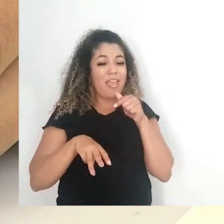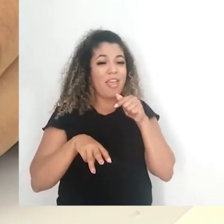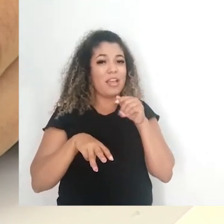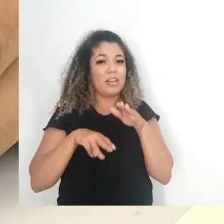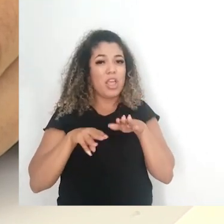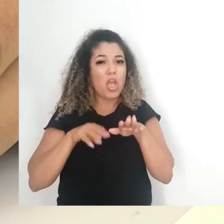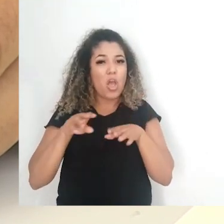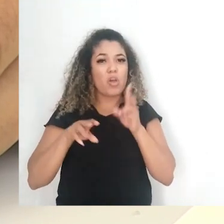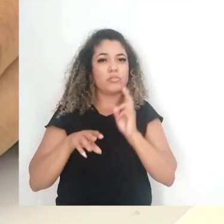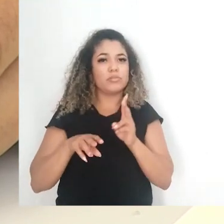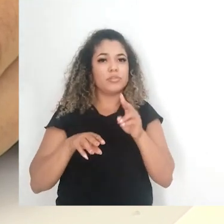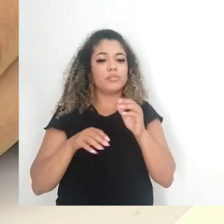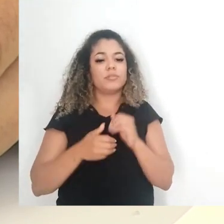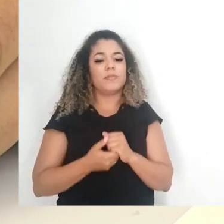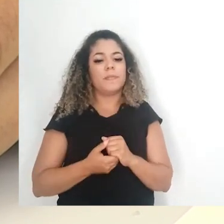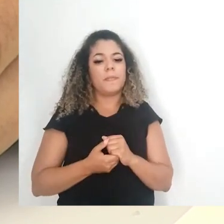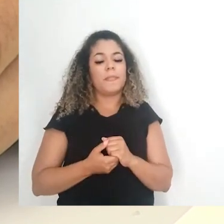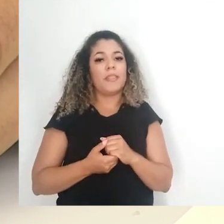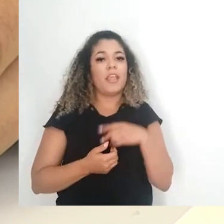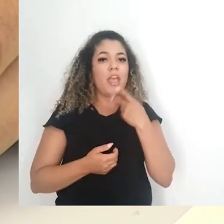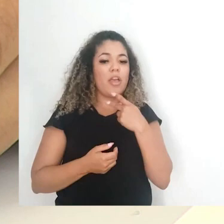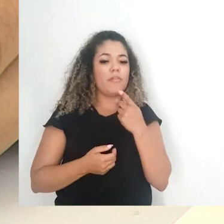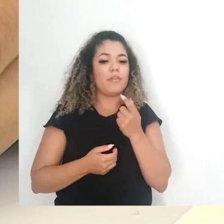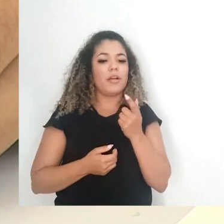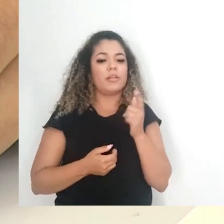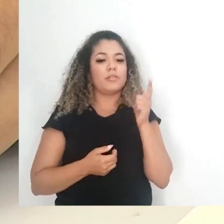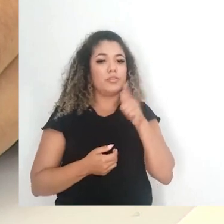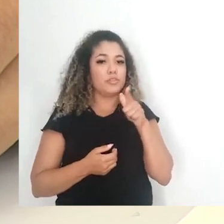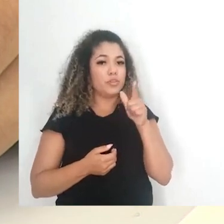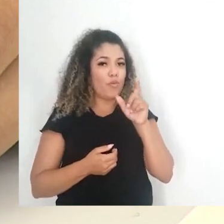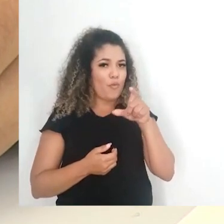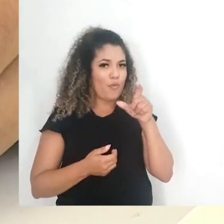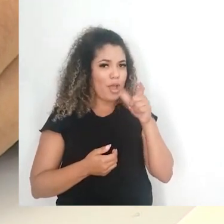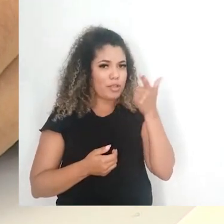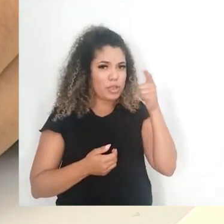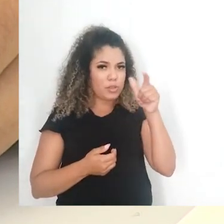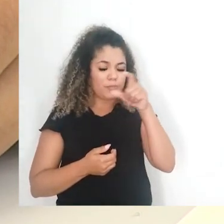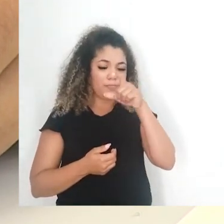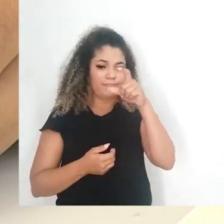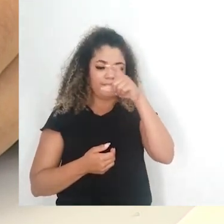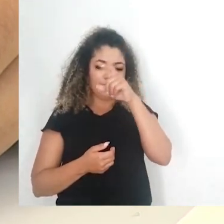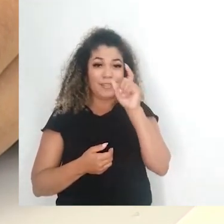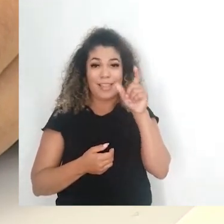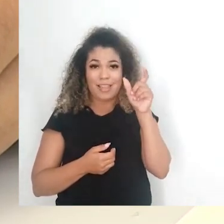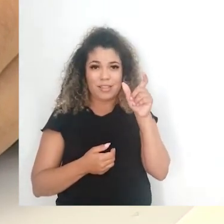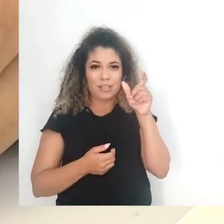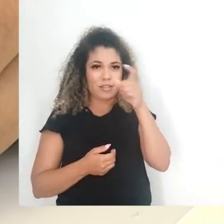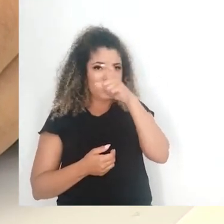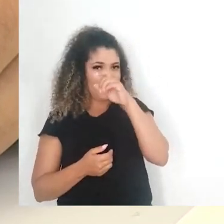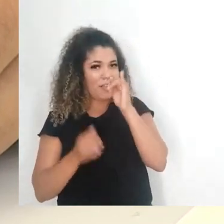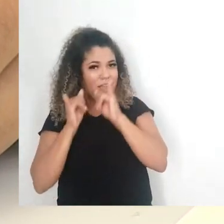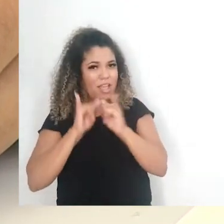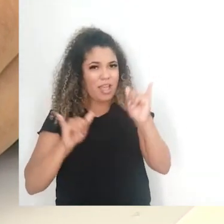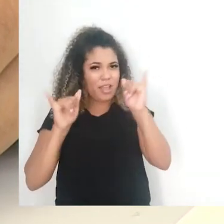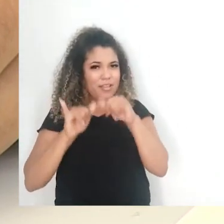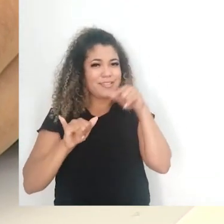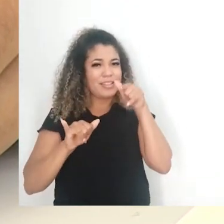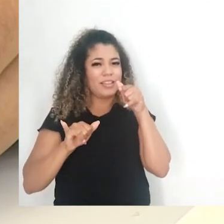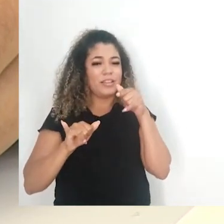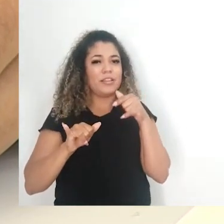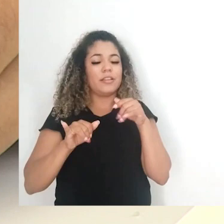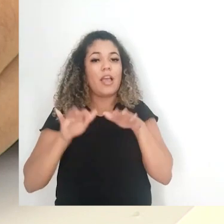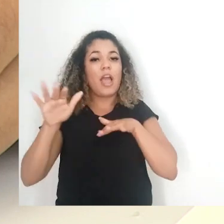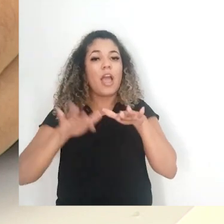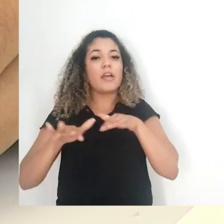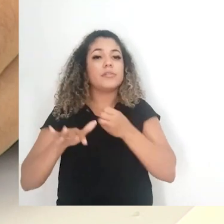quero que o robô faça o movimento. E eu defino ele com esse cartão. Aqui nesse cartão tem a informação de